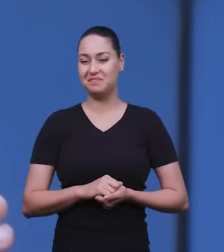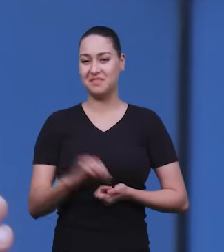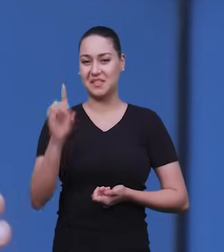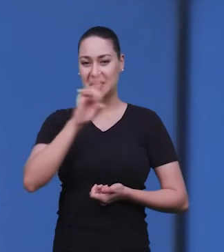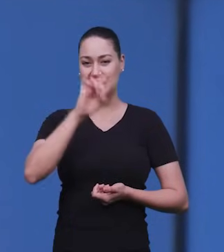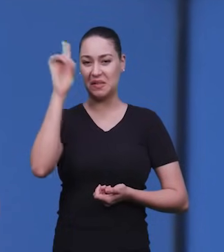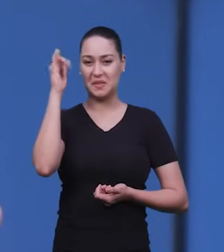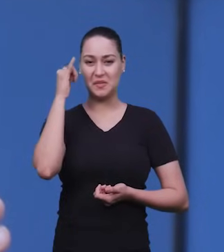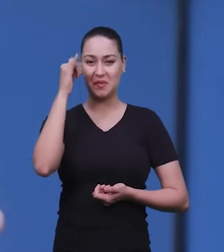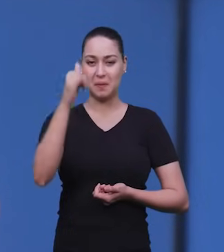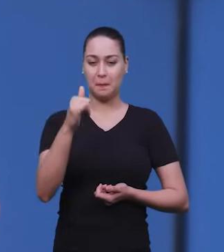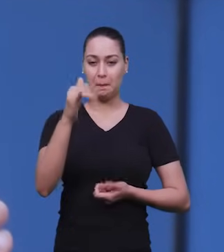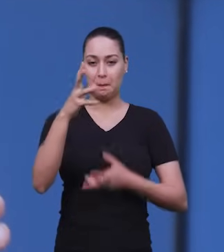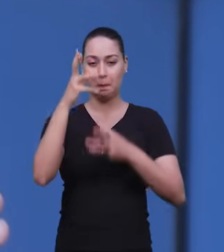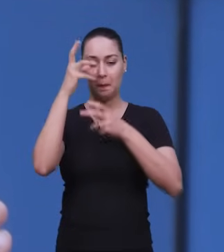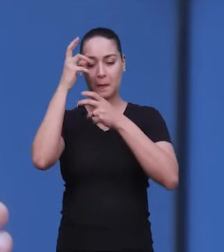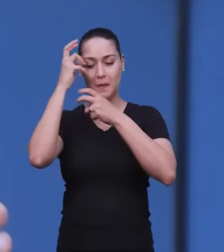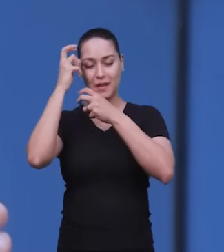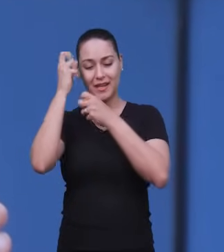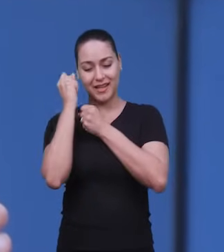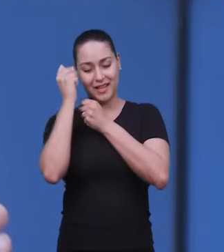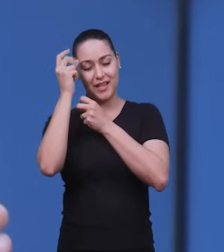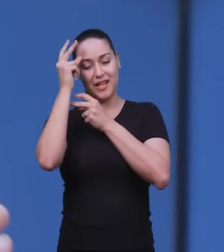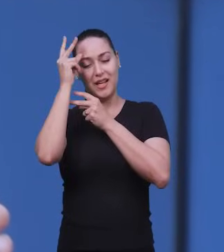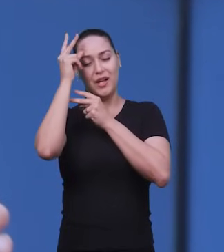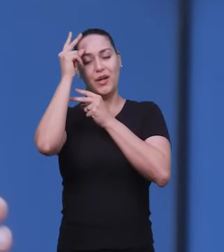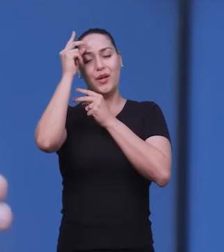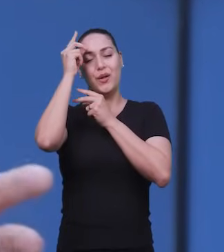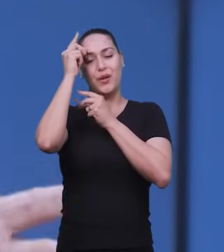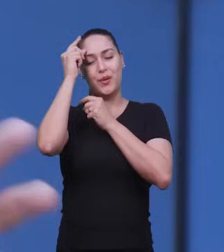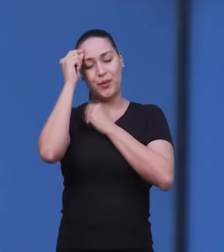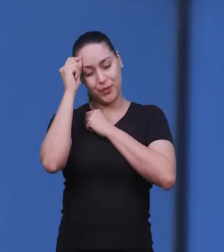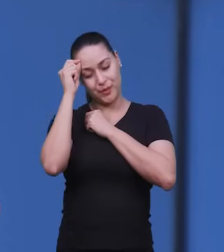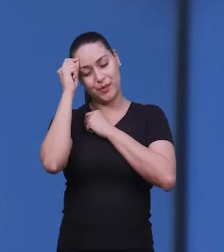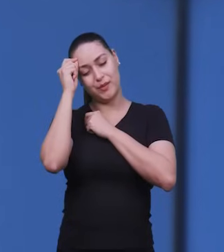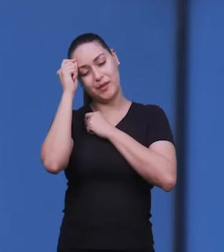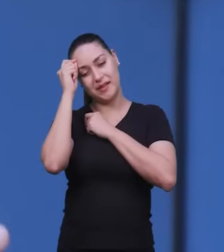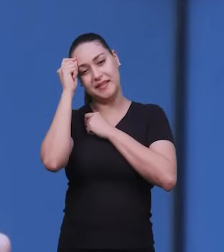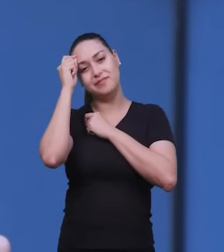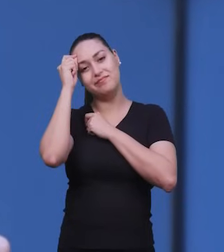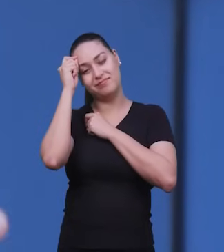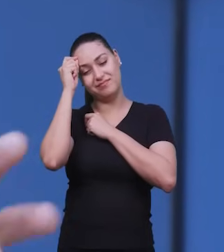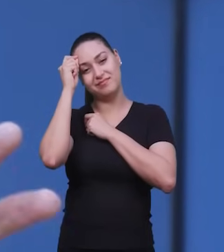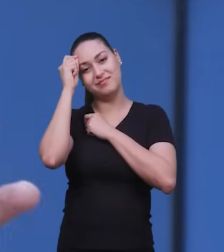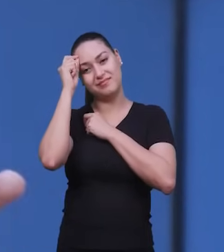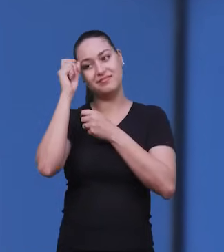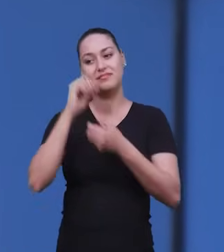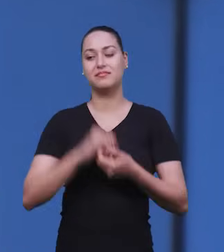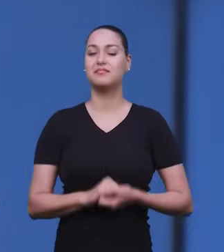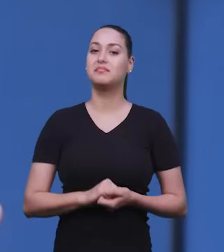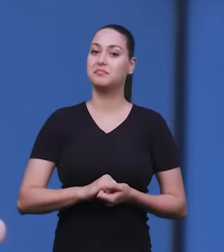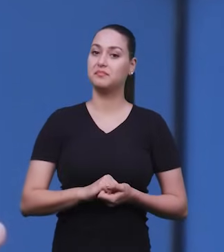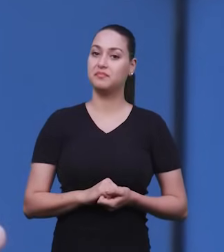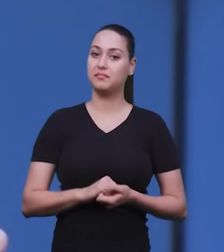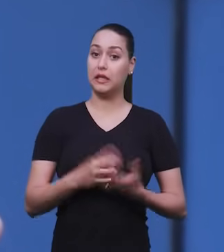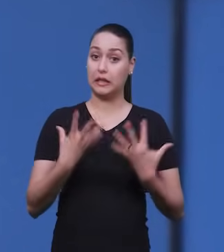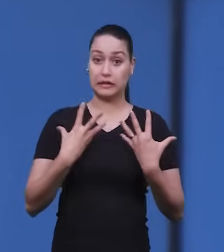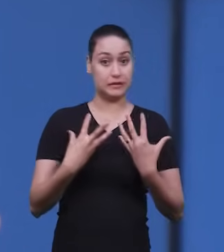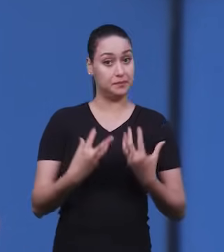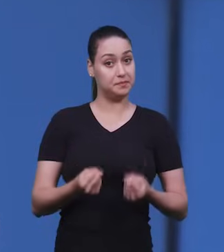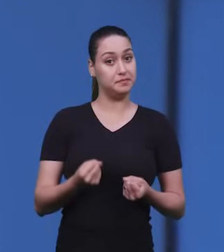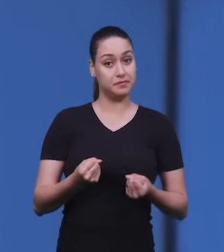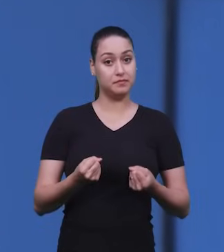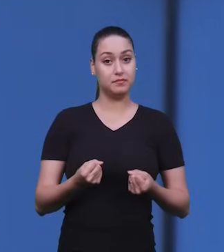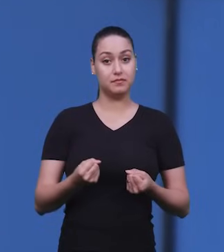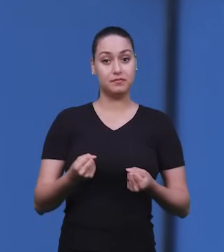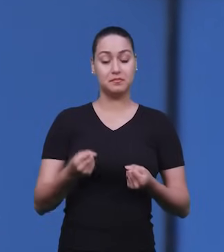a ela um sono tranquilo ali para ela. E ela recebeu aquela